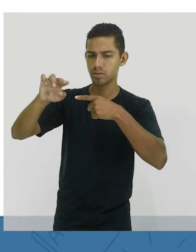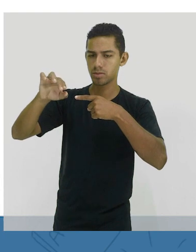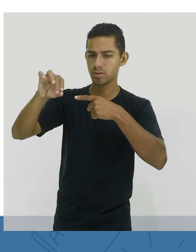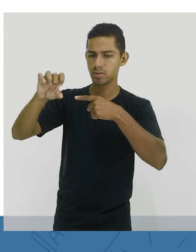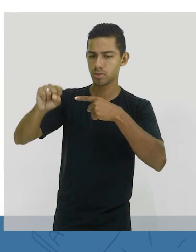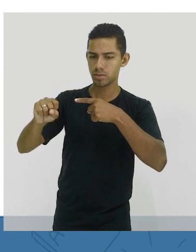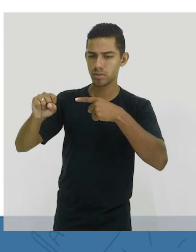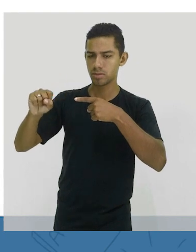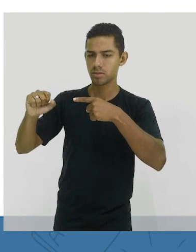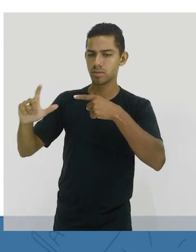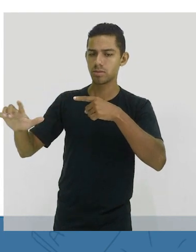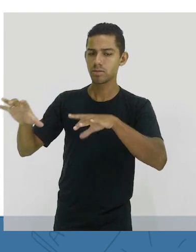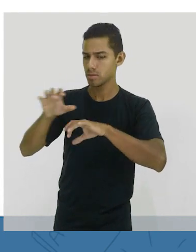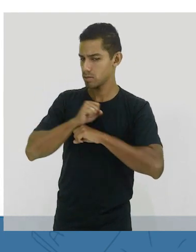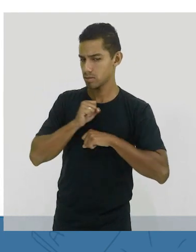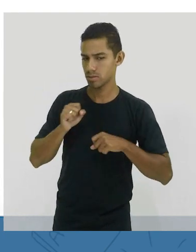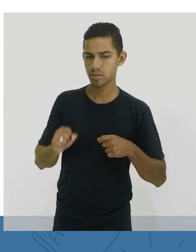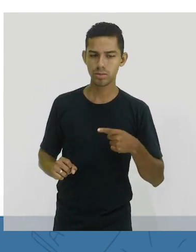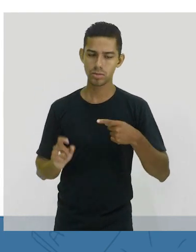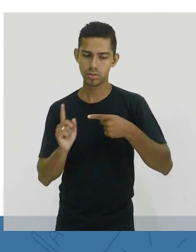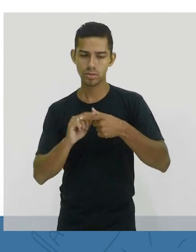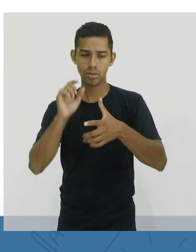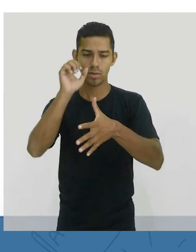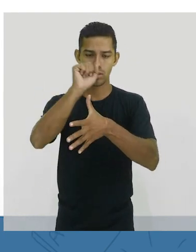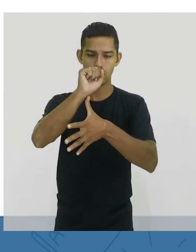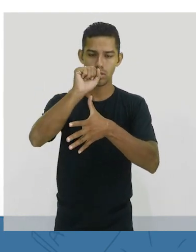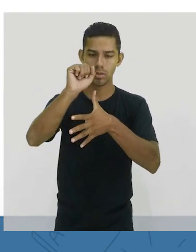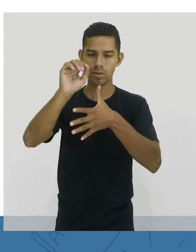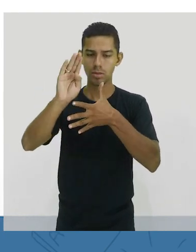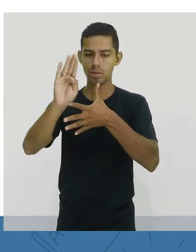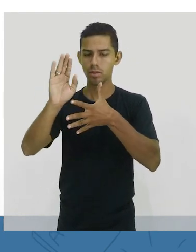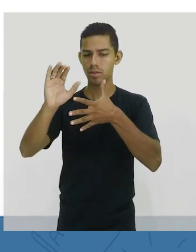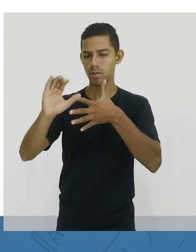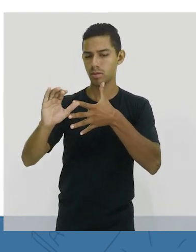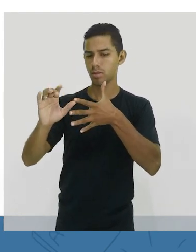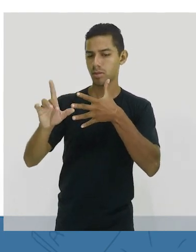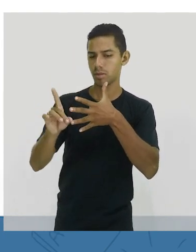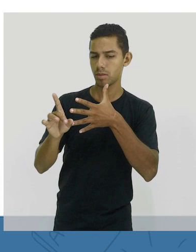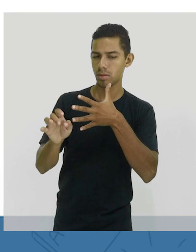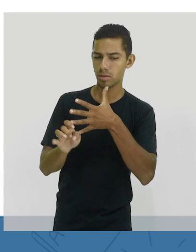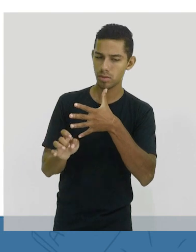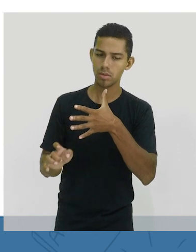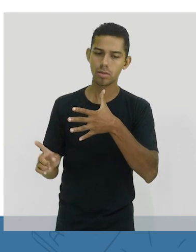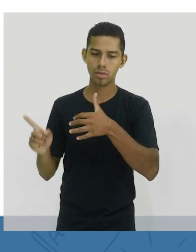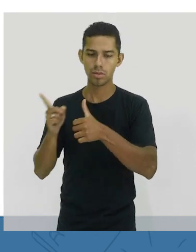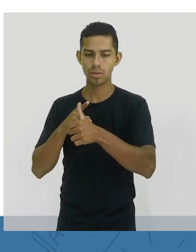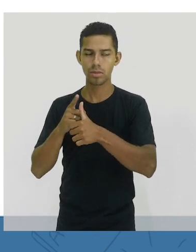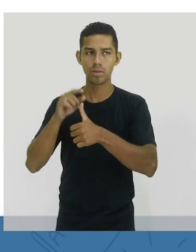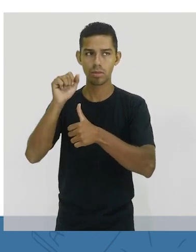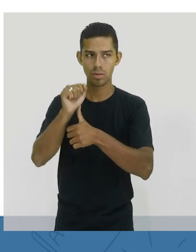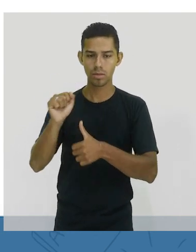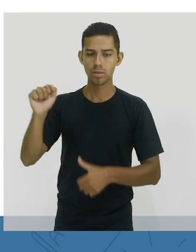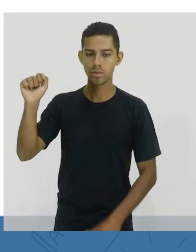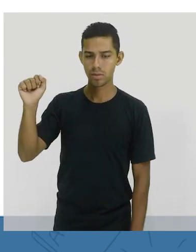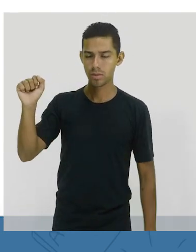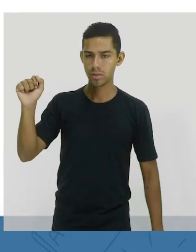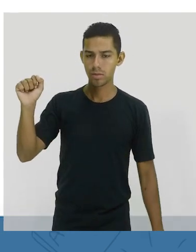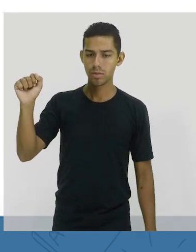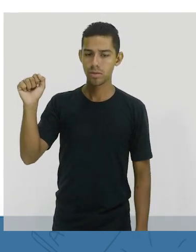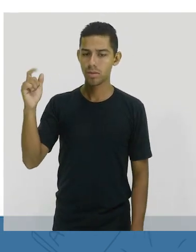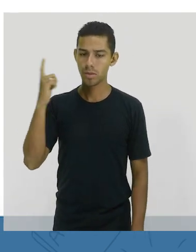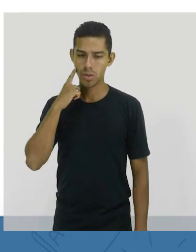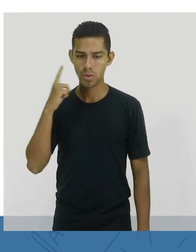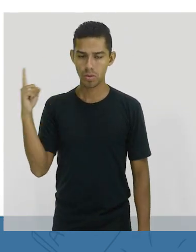A, entre violeta e azul. Letra B, entre azul e o verde. Letra C, entre o verde e o amarelo. Letra D, entre amarelo e laranja.